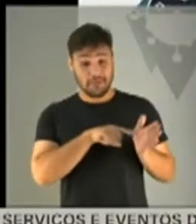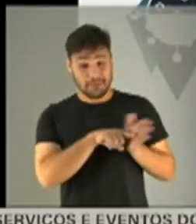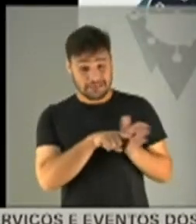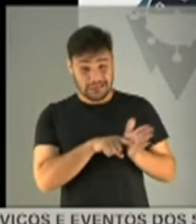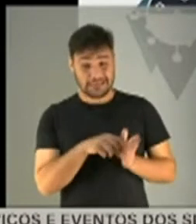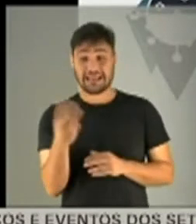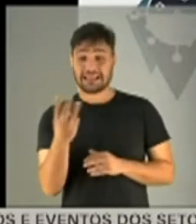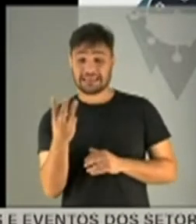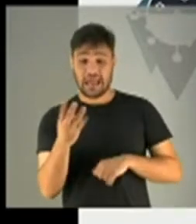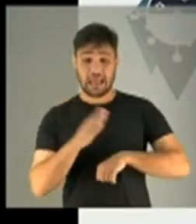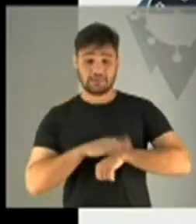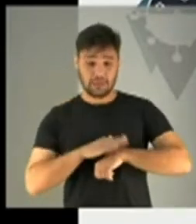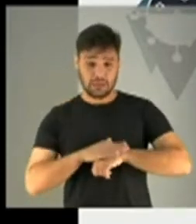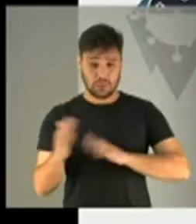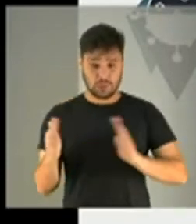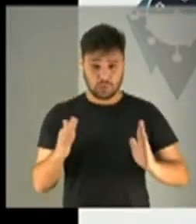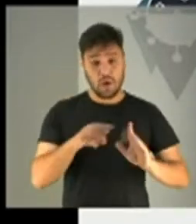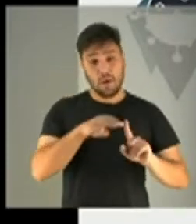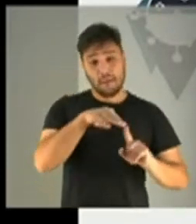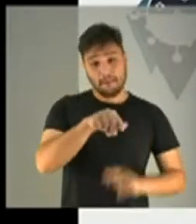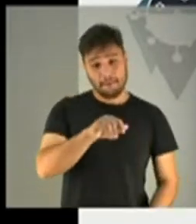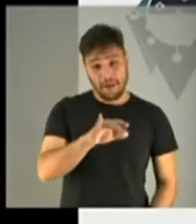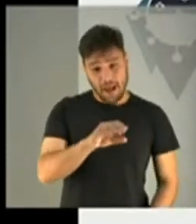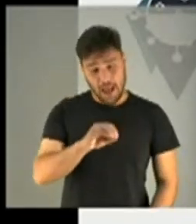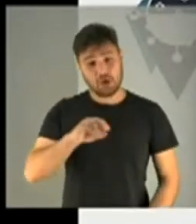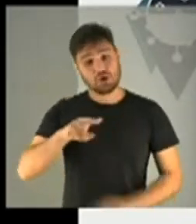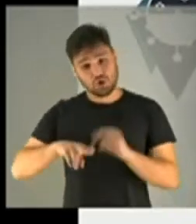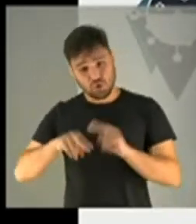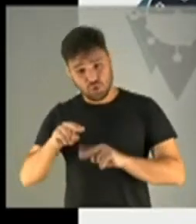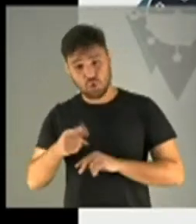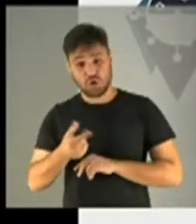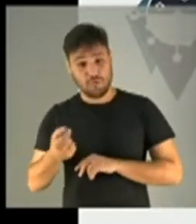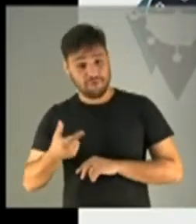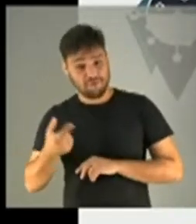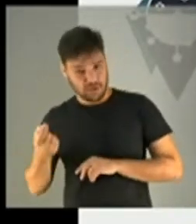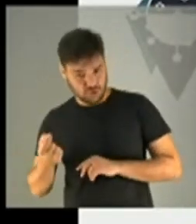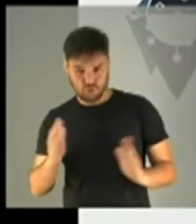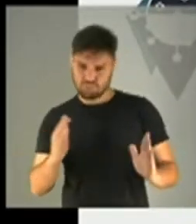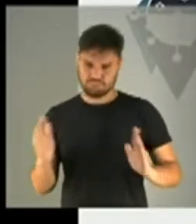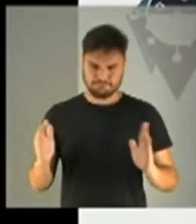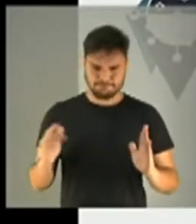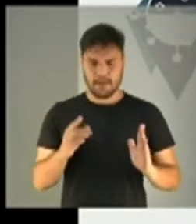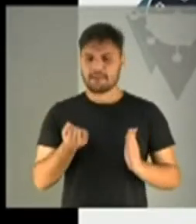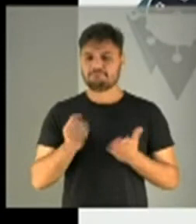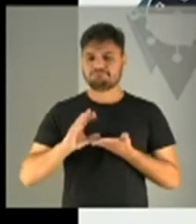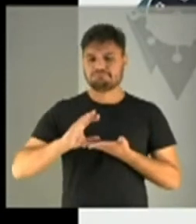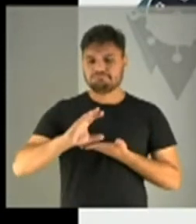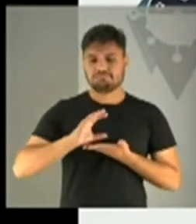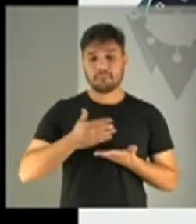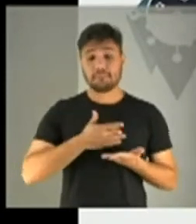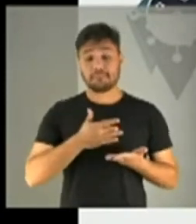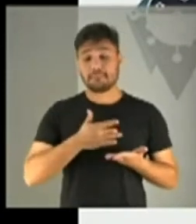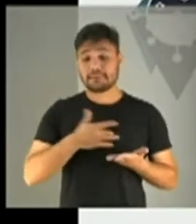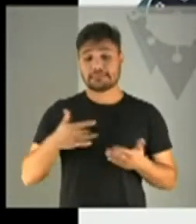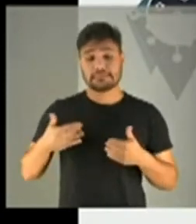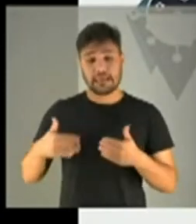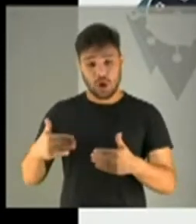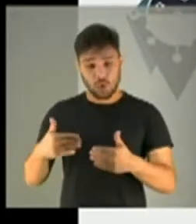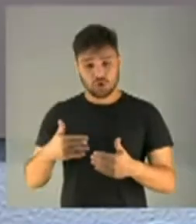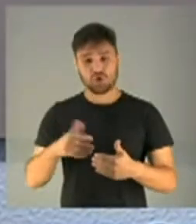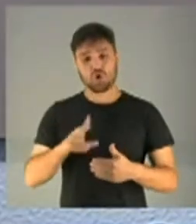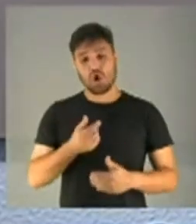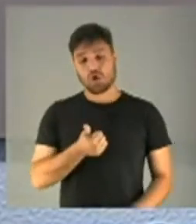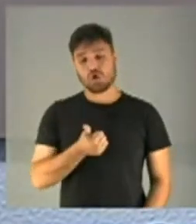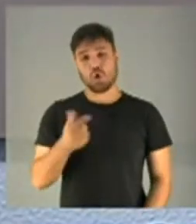3 fases, entre os meses de maio e junho de 2020, e foi financiado pelo Ministério da Saúde com financiamento de